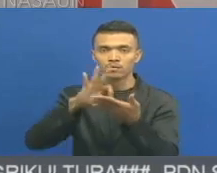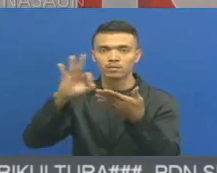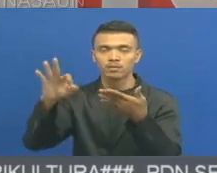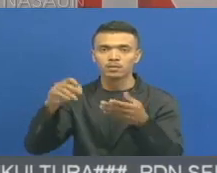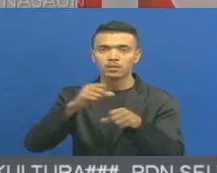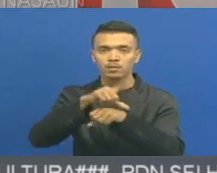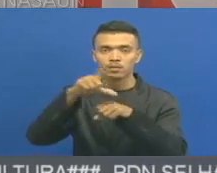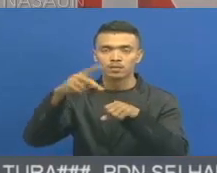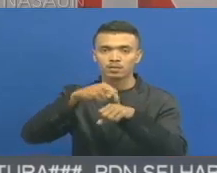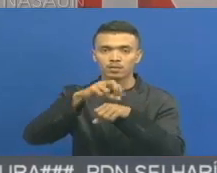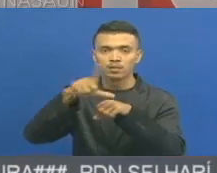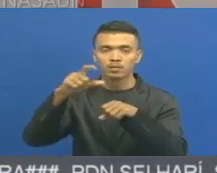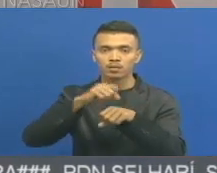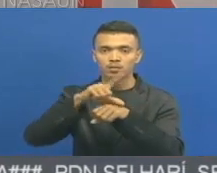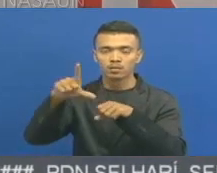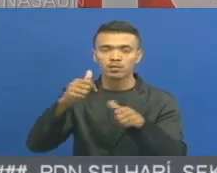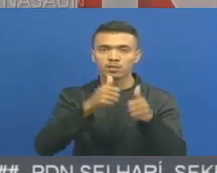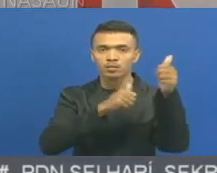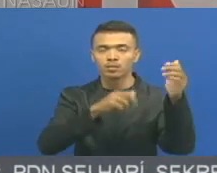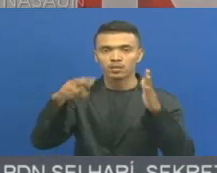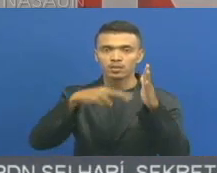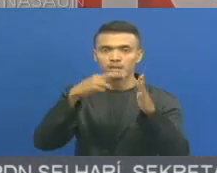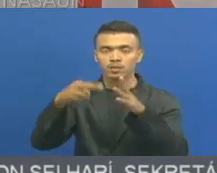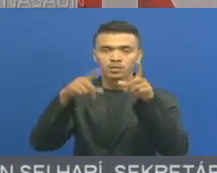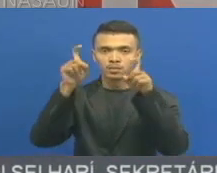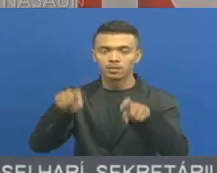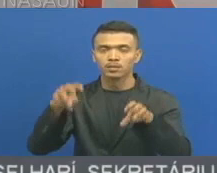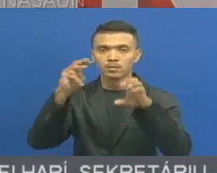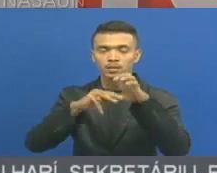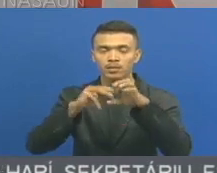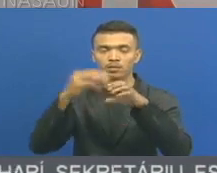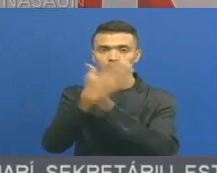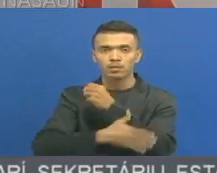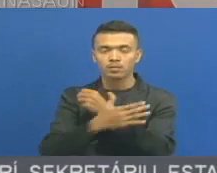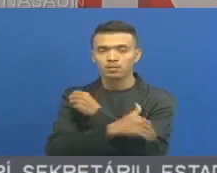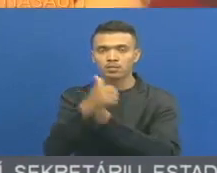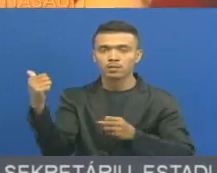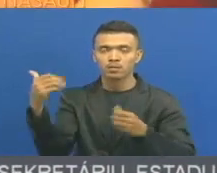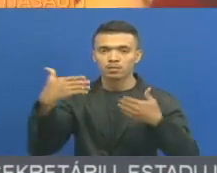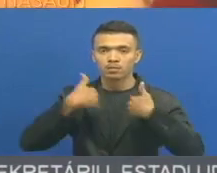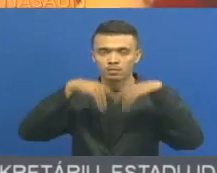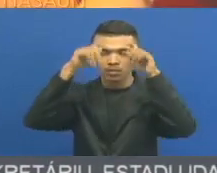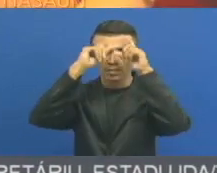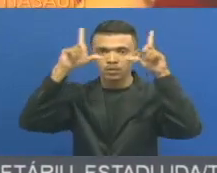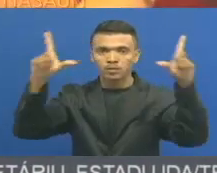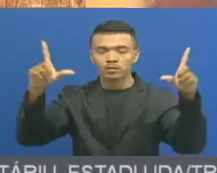no local CIRA. Tuir padrão baseia para a necessidade de mercado, Raili Urno Railara.